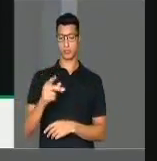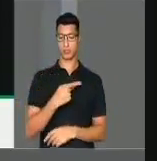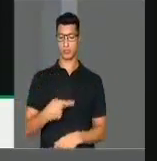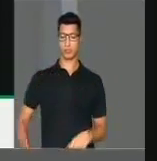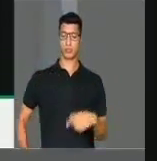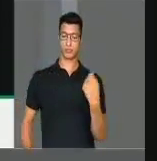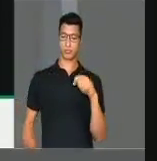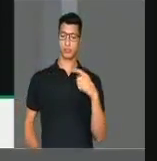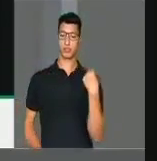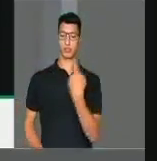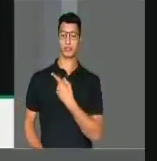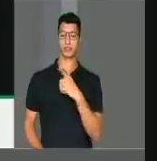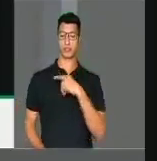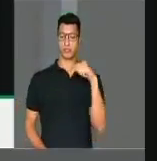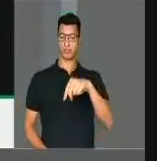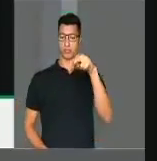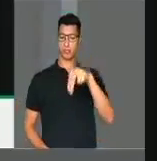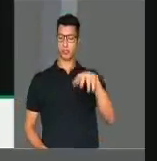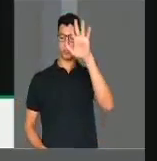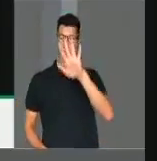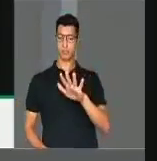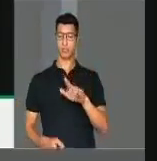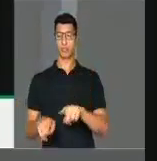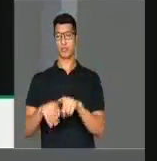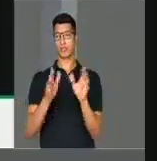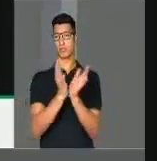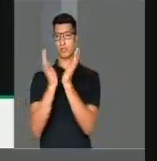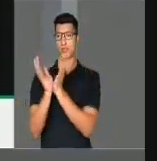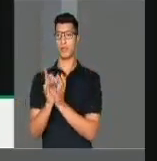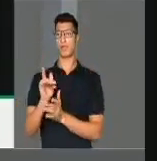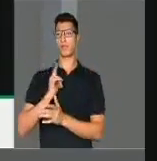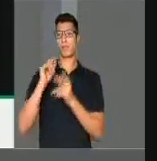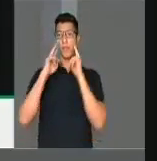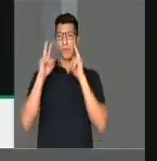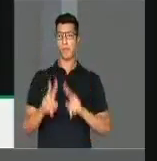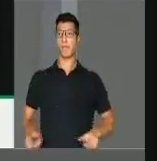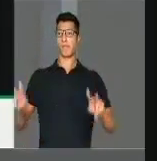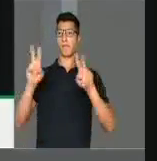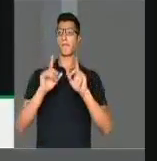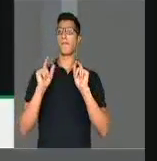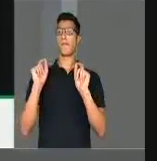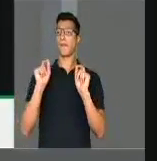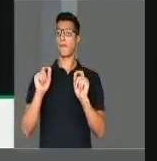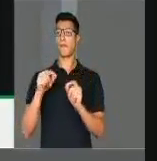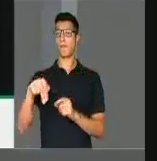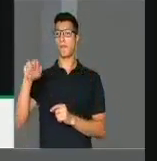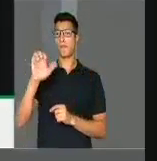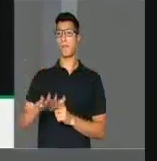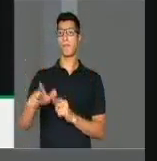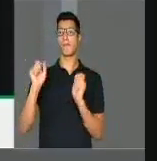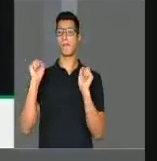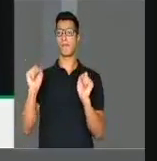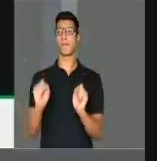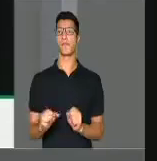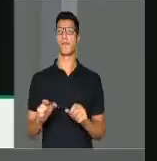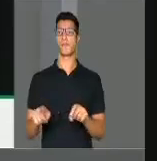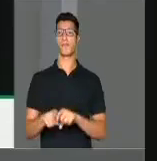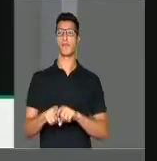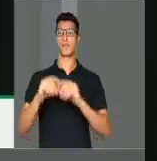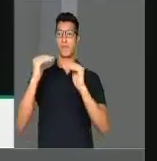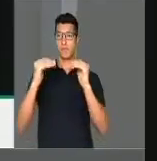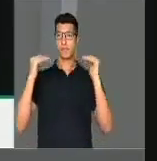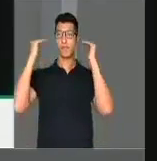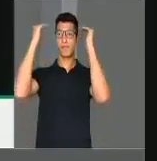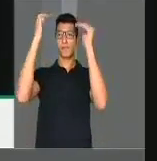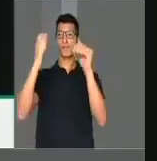isso, senhor presidente, nós temos aqui no Nordeste, né, a bancada do Nordeste, ter essa visão de que o Nordeste pode ser,